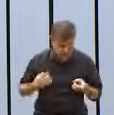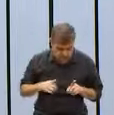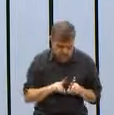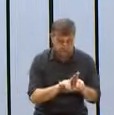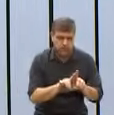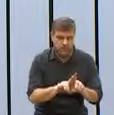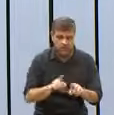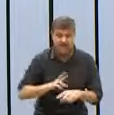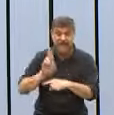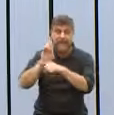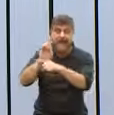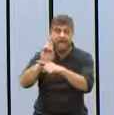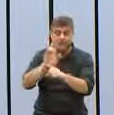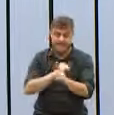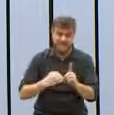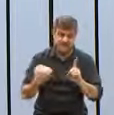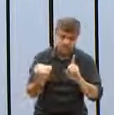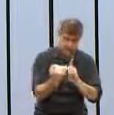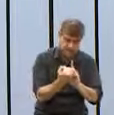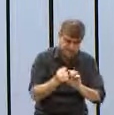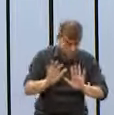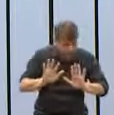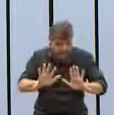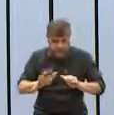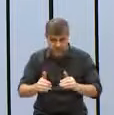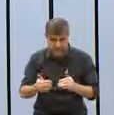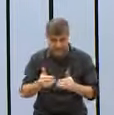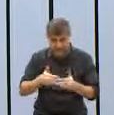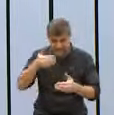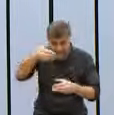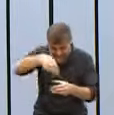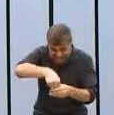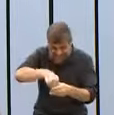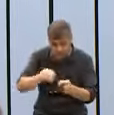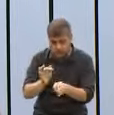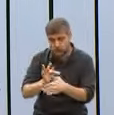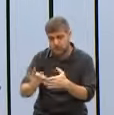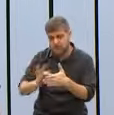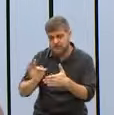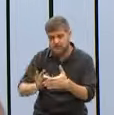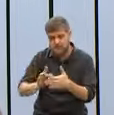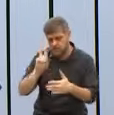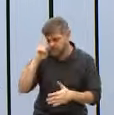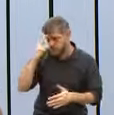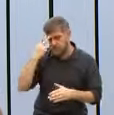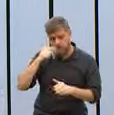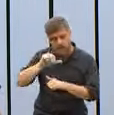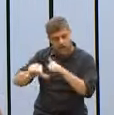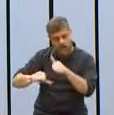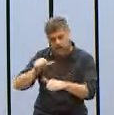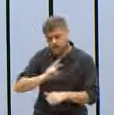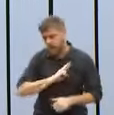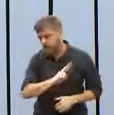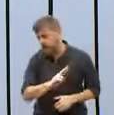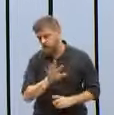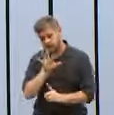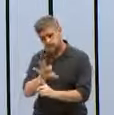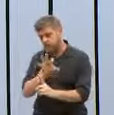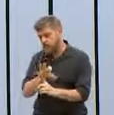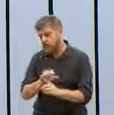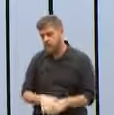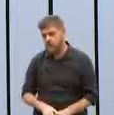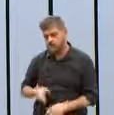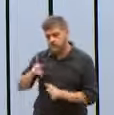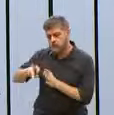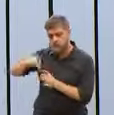organizados, representam a sociedade. Porém, da porta para dentro, a gente deixa ideologia, deixa partido, deixa igreja, deixa tudo de fora.